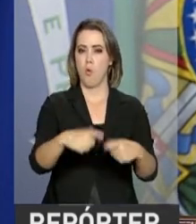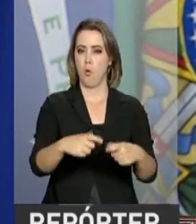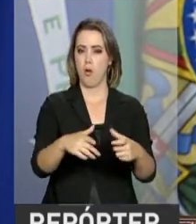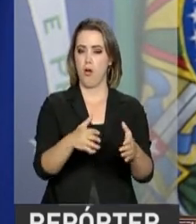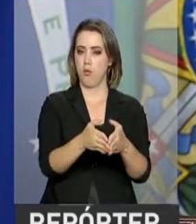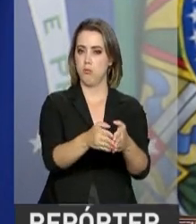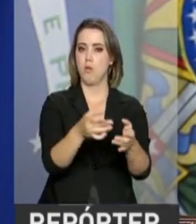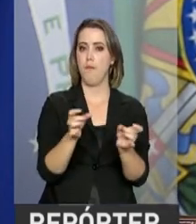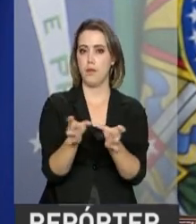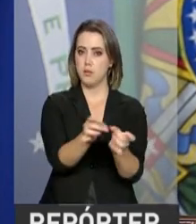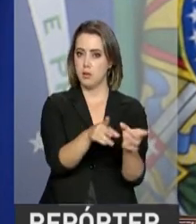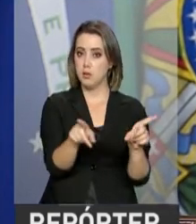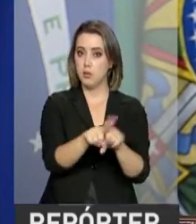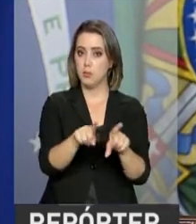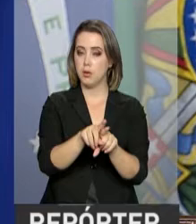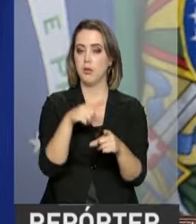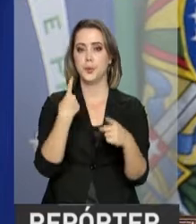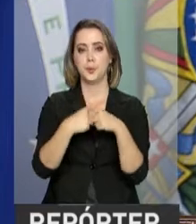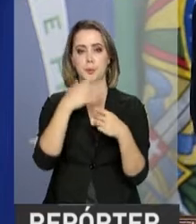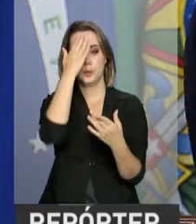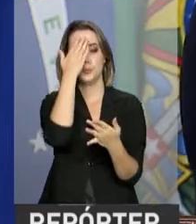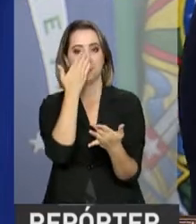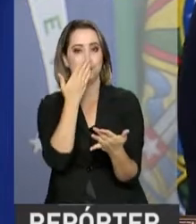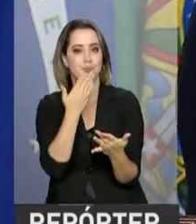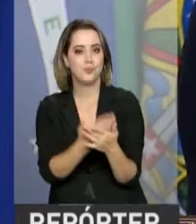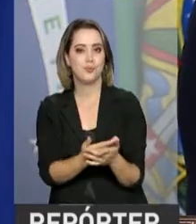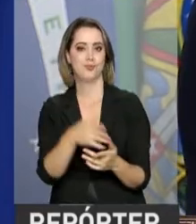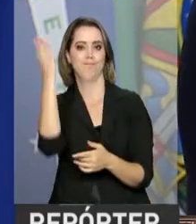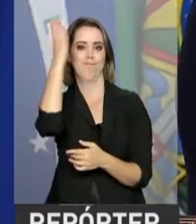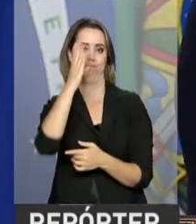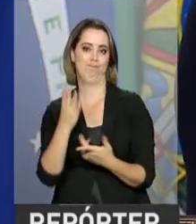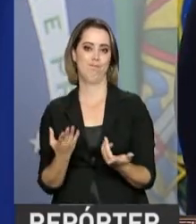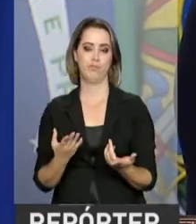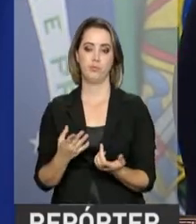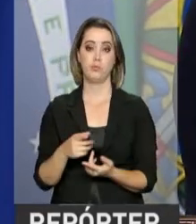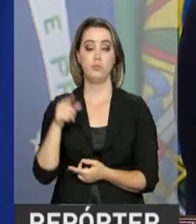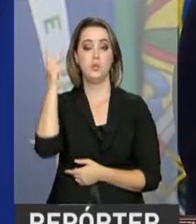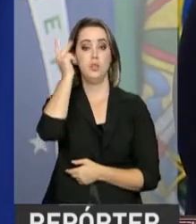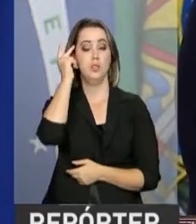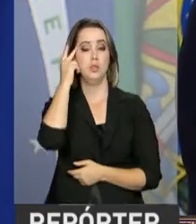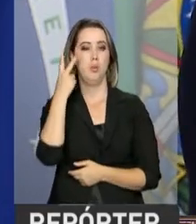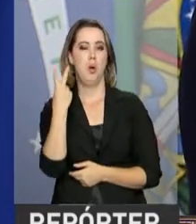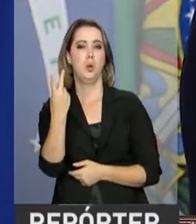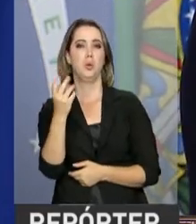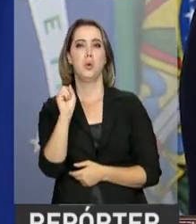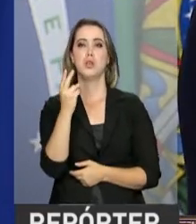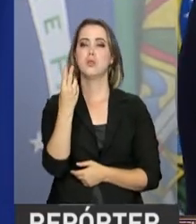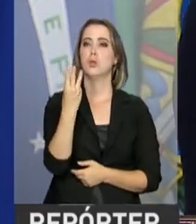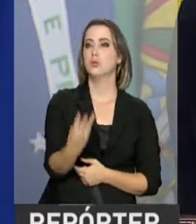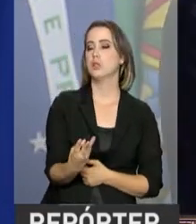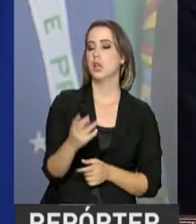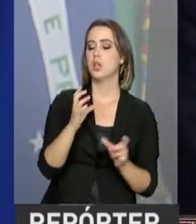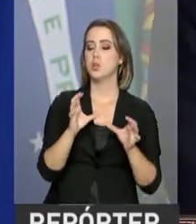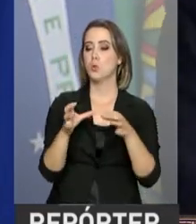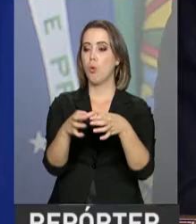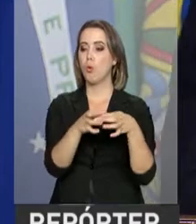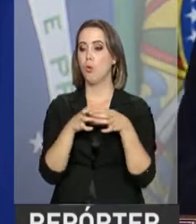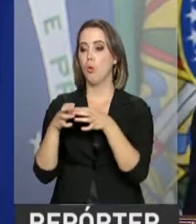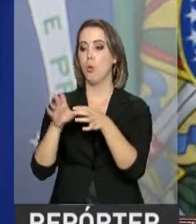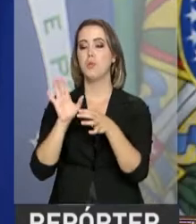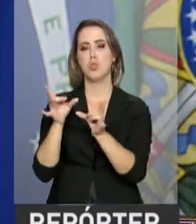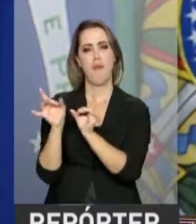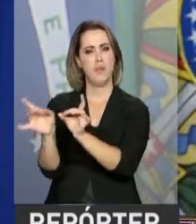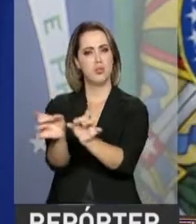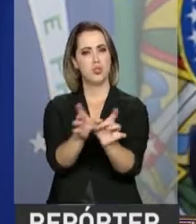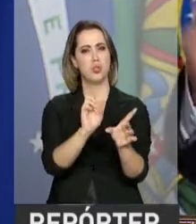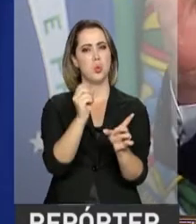face da credibilidade. No estado de São Paulo, 2 ou 3 setores da administração foram